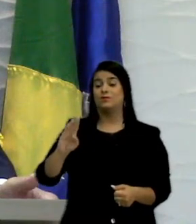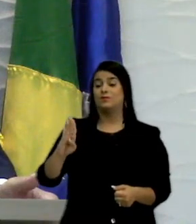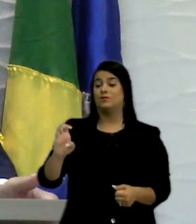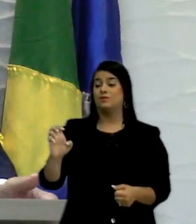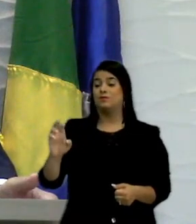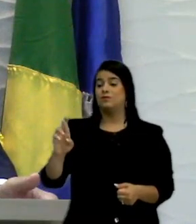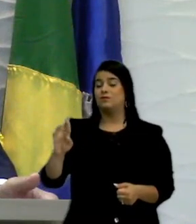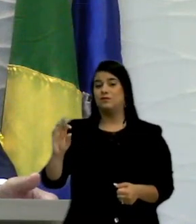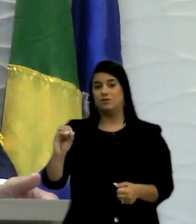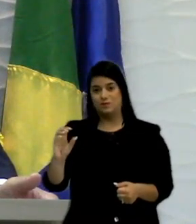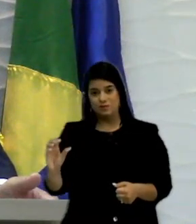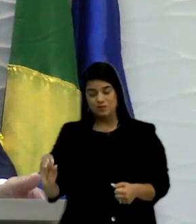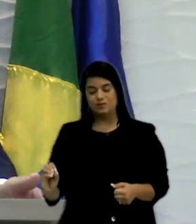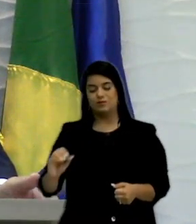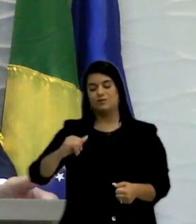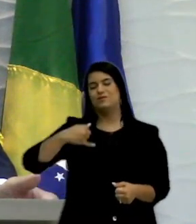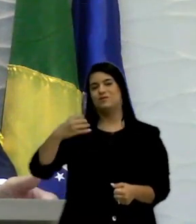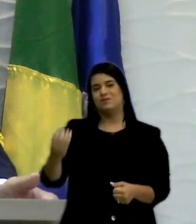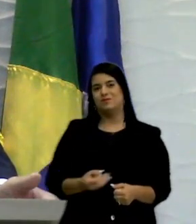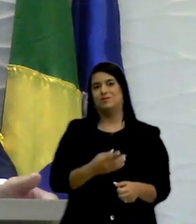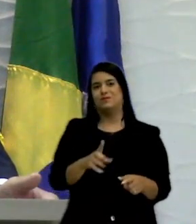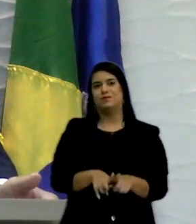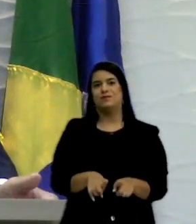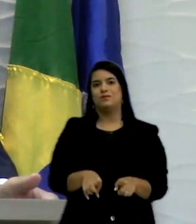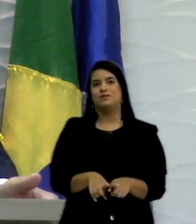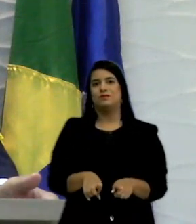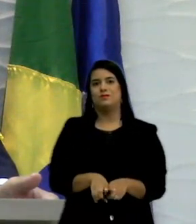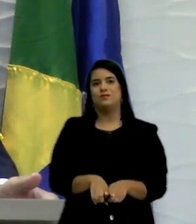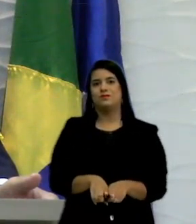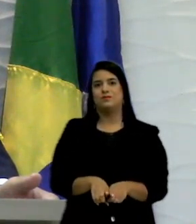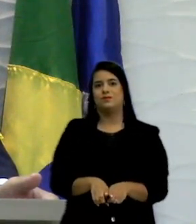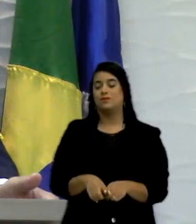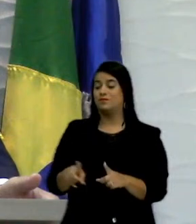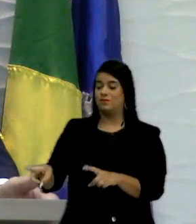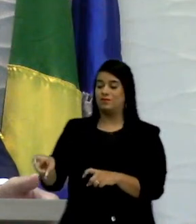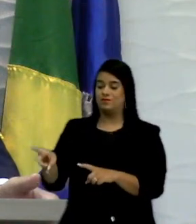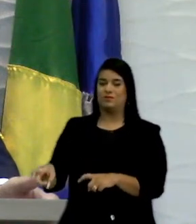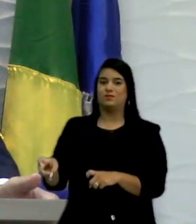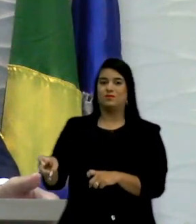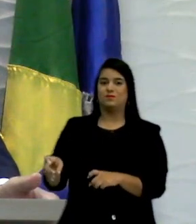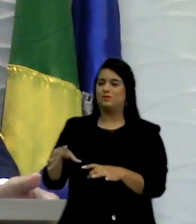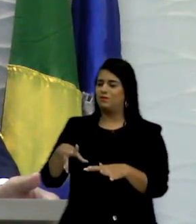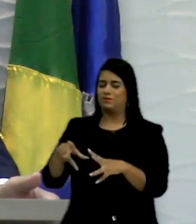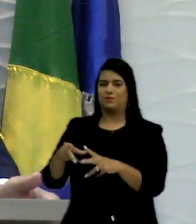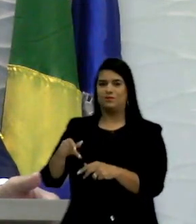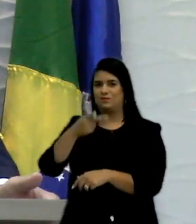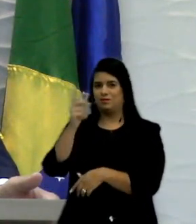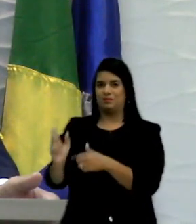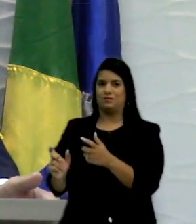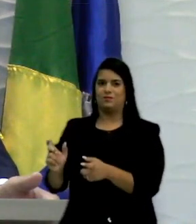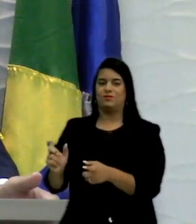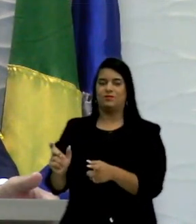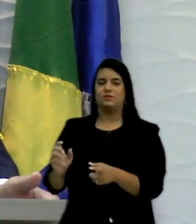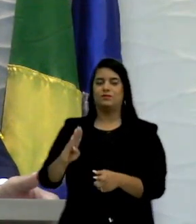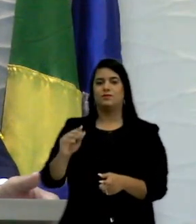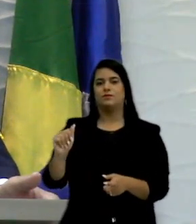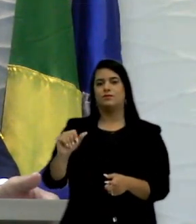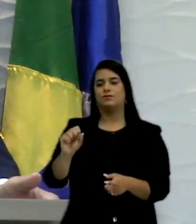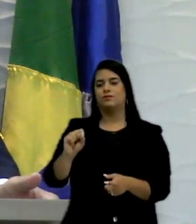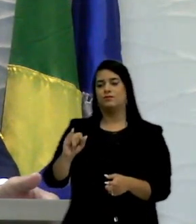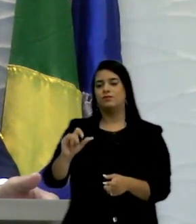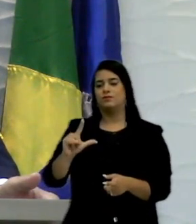segunda-feira completou mais um ano de vida, abraçar a todos do povoado da Pimenta, lá da Bodega Bezerra, a todos do Sítio Basílio, também a